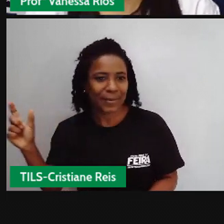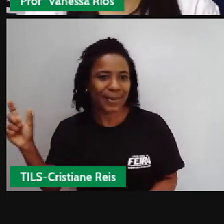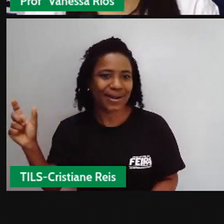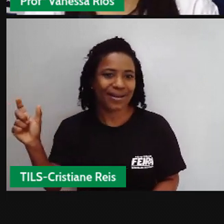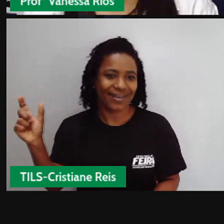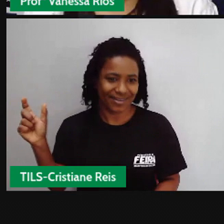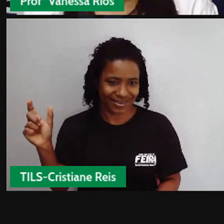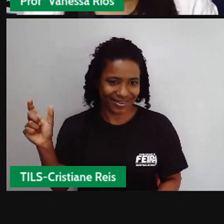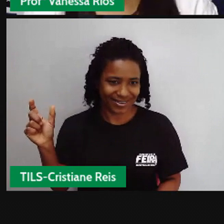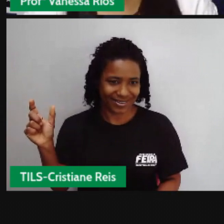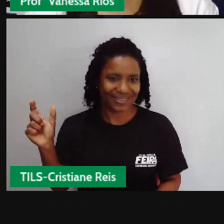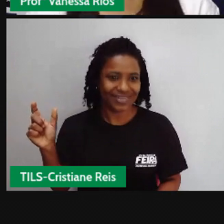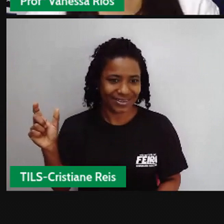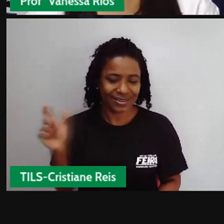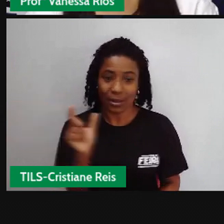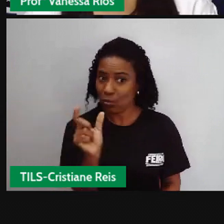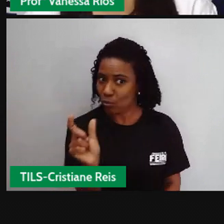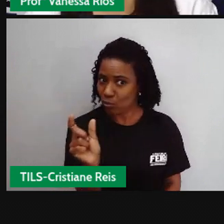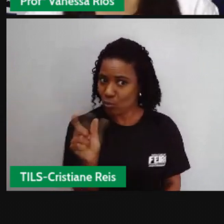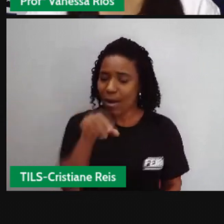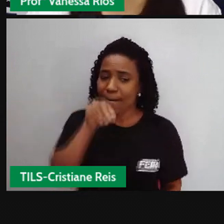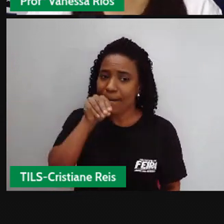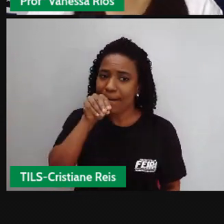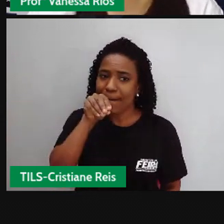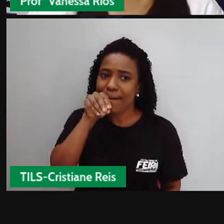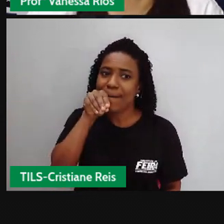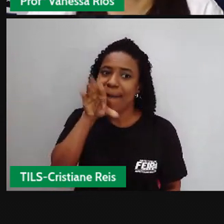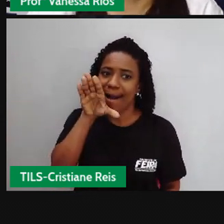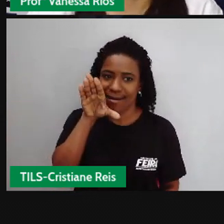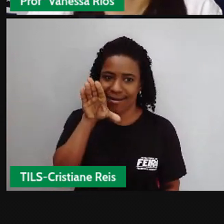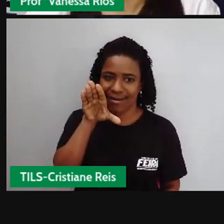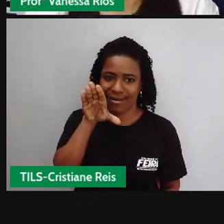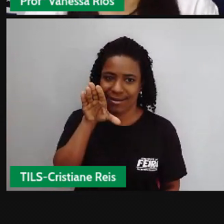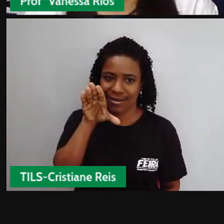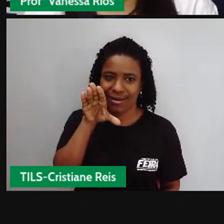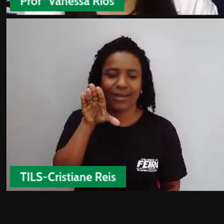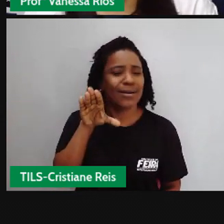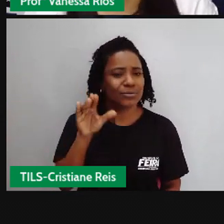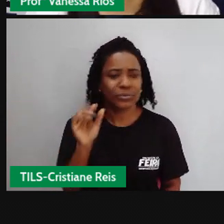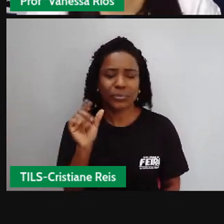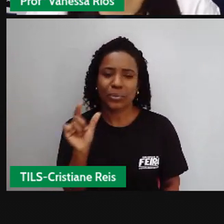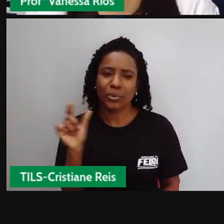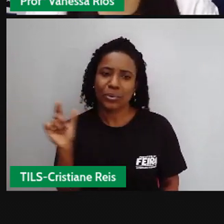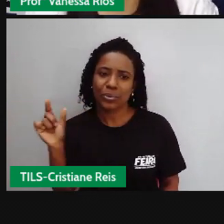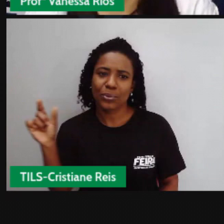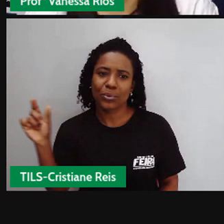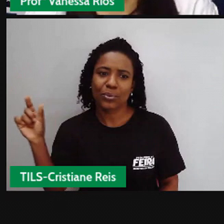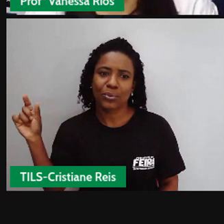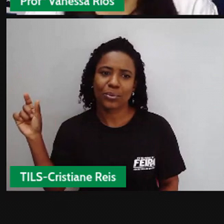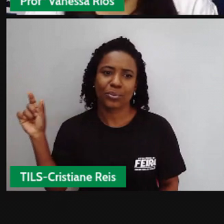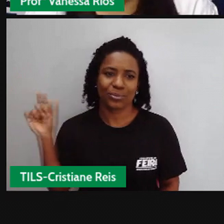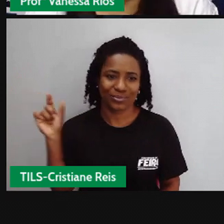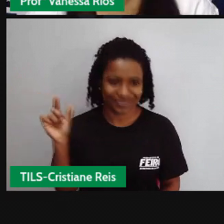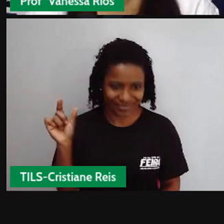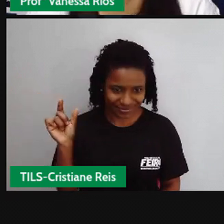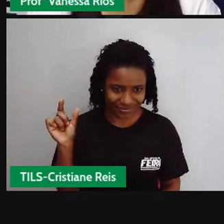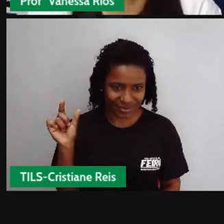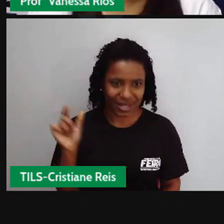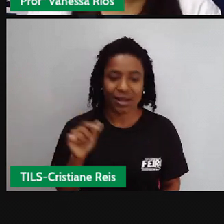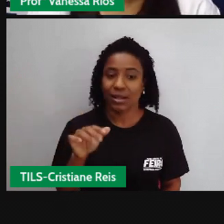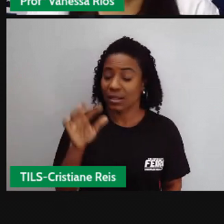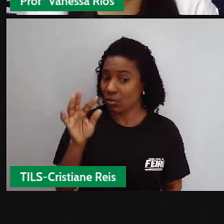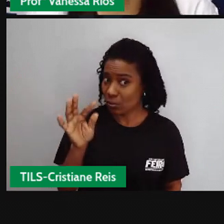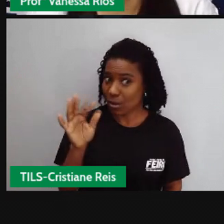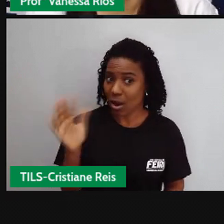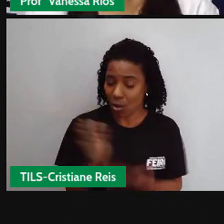uma sílaba tônica, que a gente já viu que pode estar acentuada ou não. Ela não deixa de ser tônica por não ter